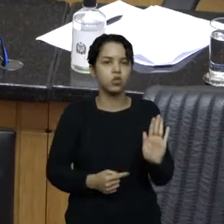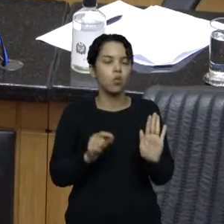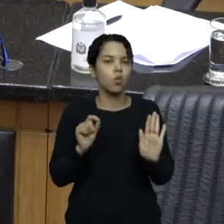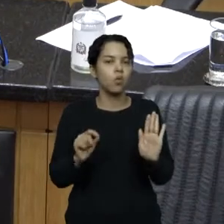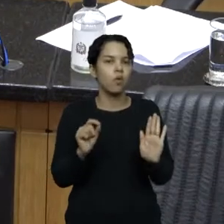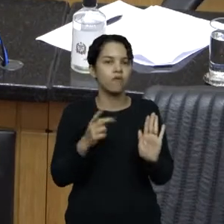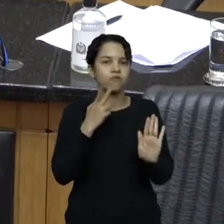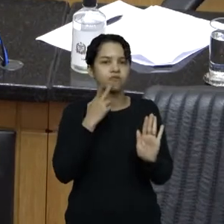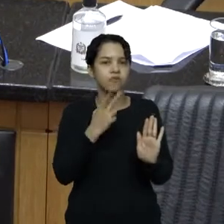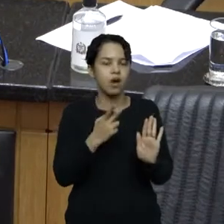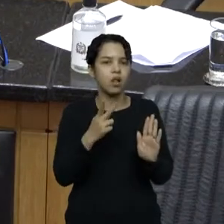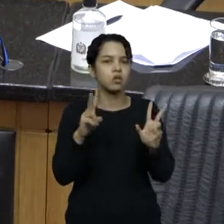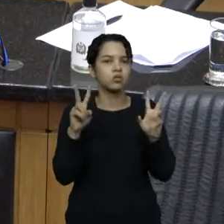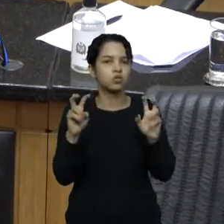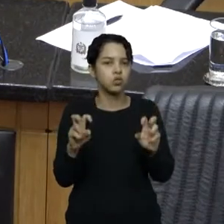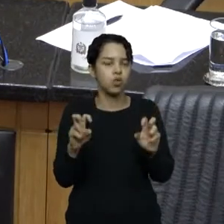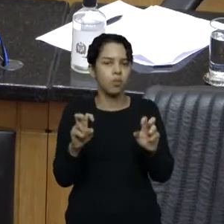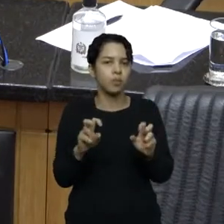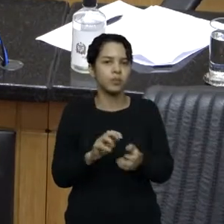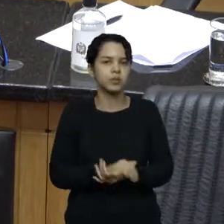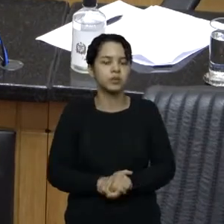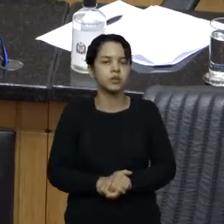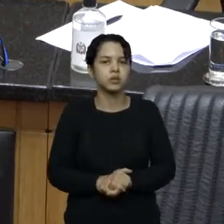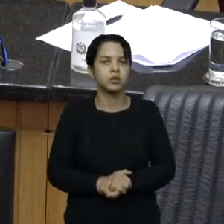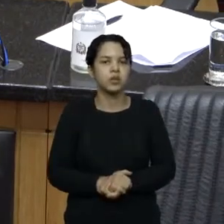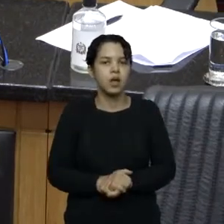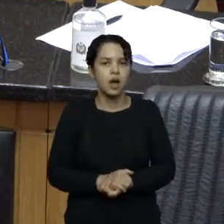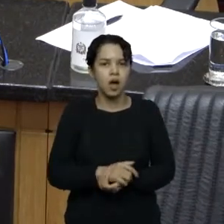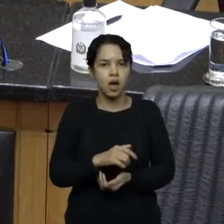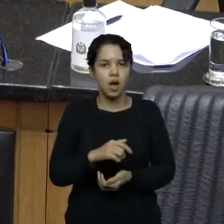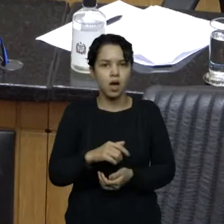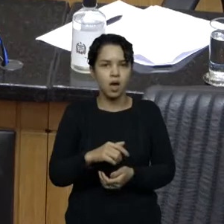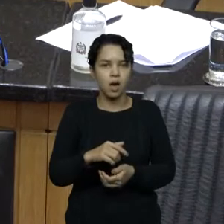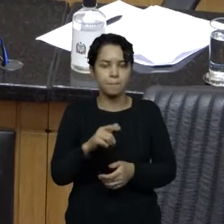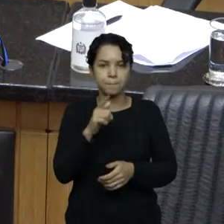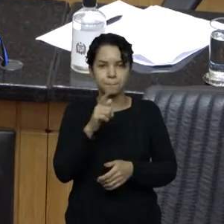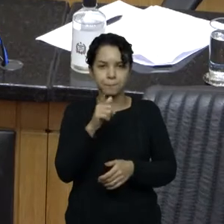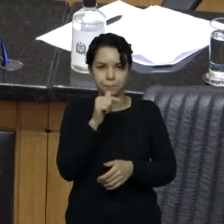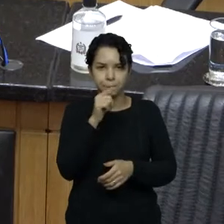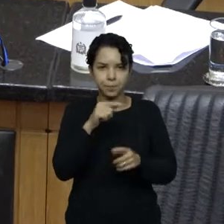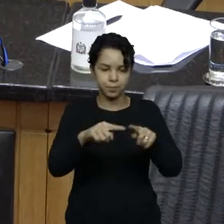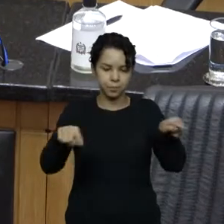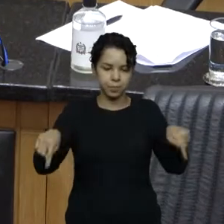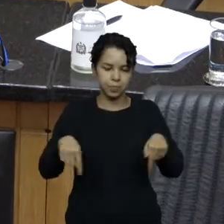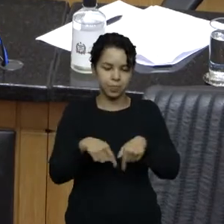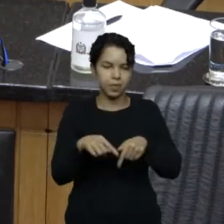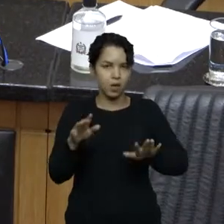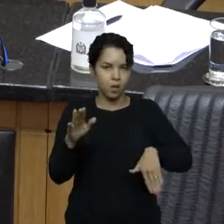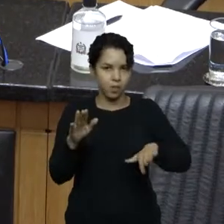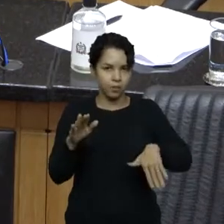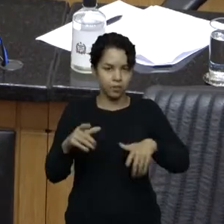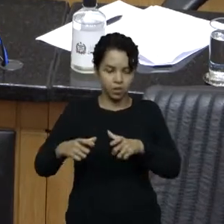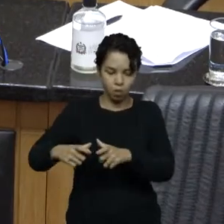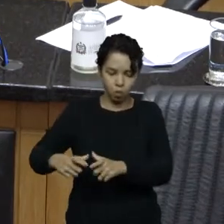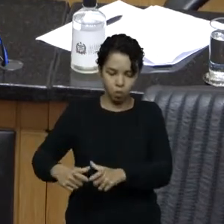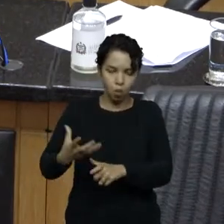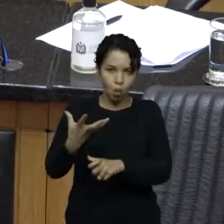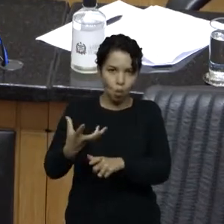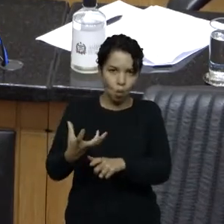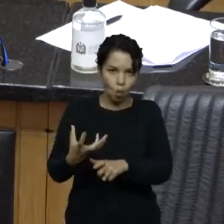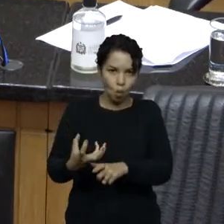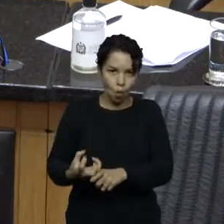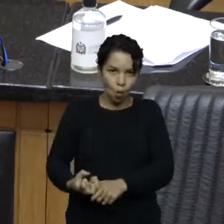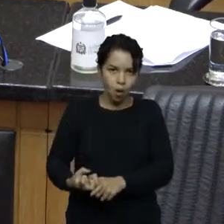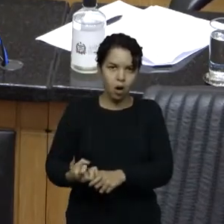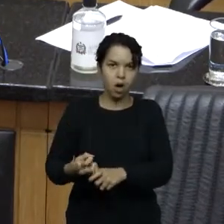fala sobre um ralo de fundo que é utilizado nas piscinas que os ralos comuns ele formam um redemoinho e prende